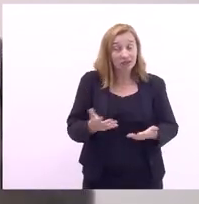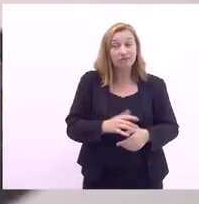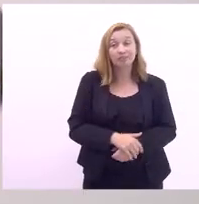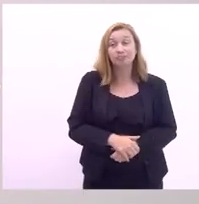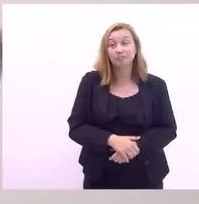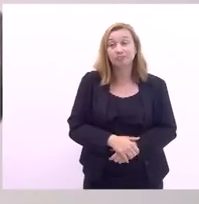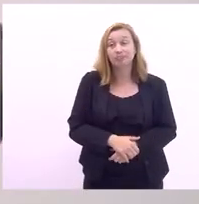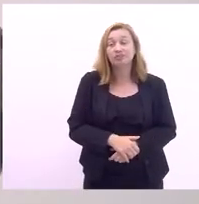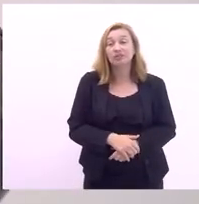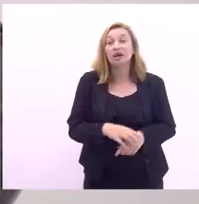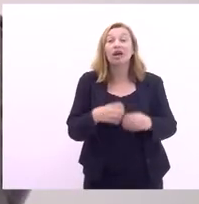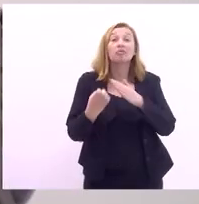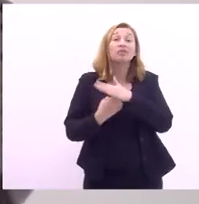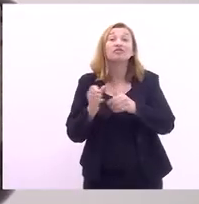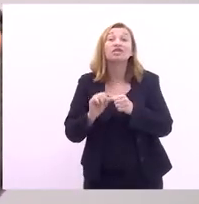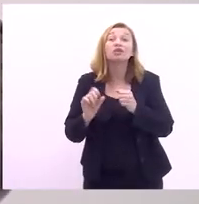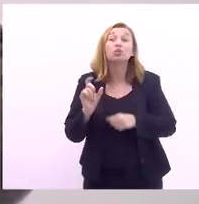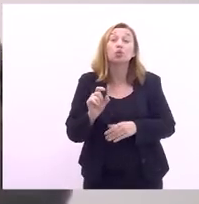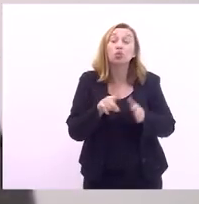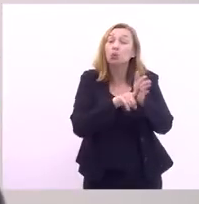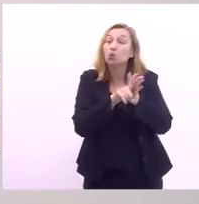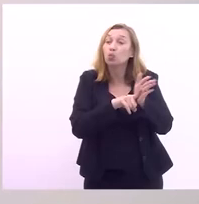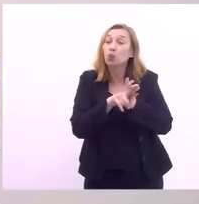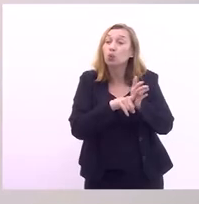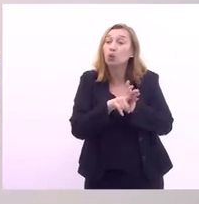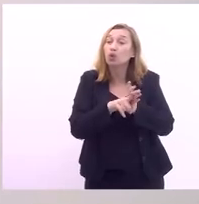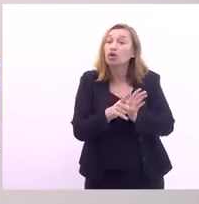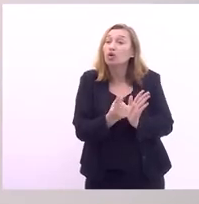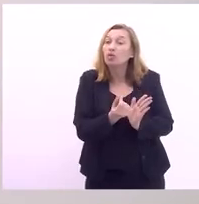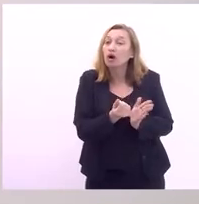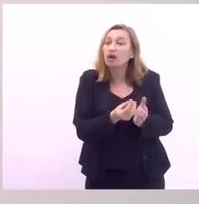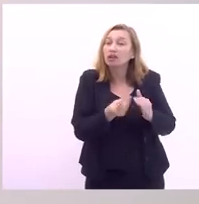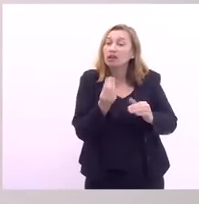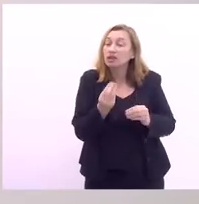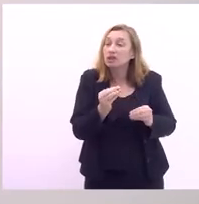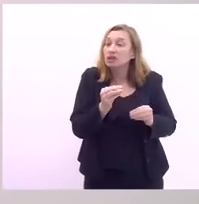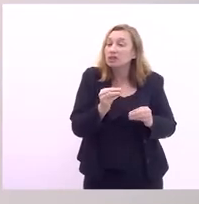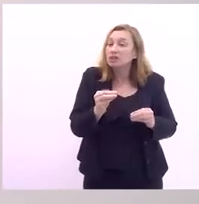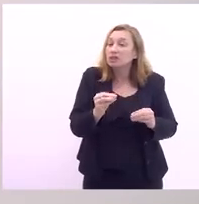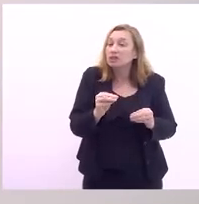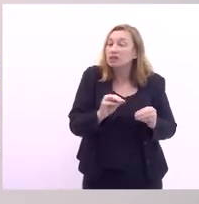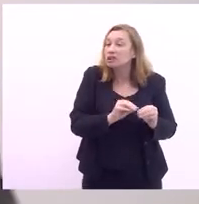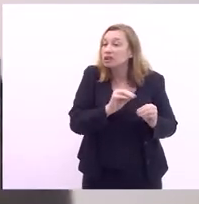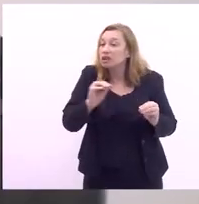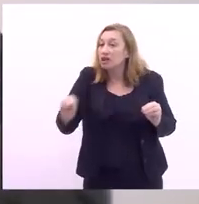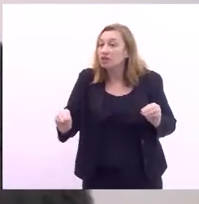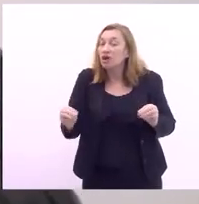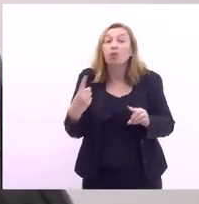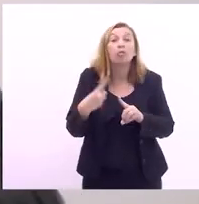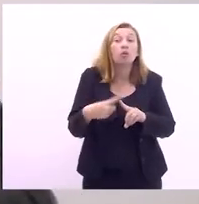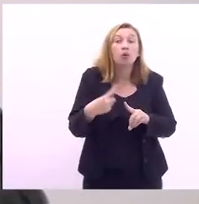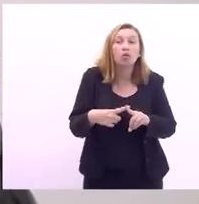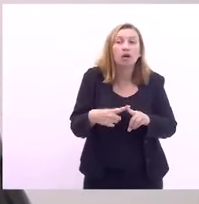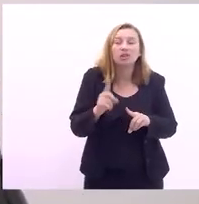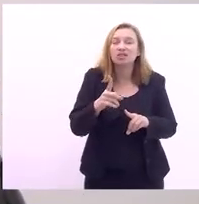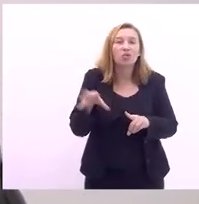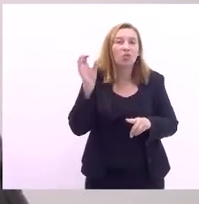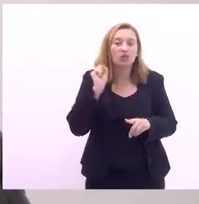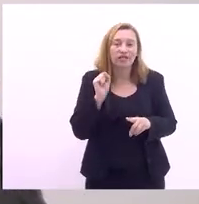O que, que a empresa faz? Analisa os seus custos e transfere. Por quê? Também é uma forma de não